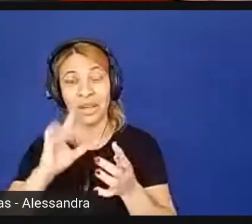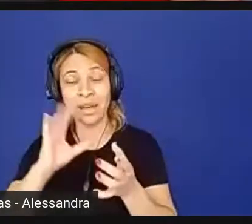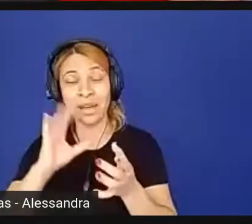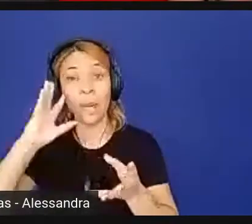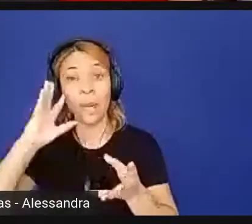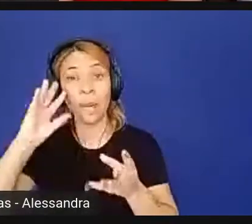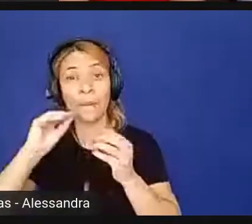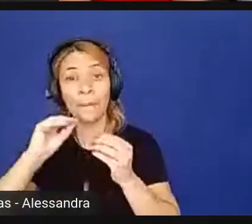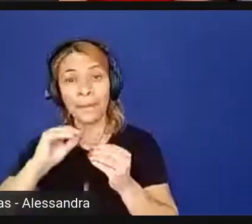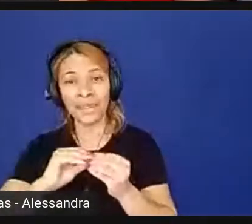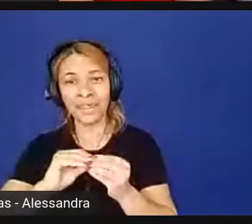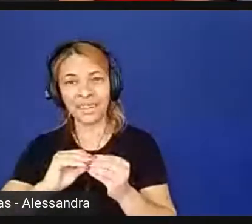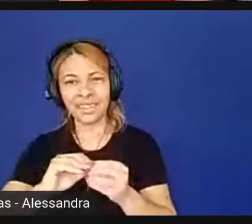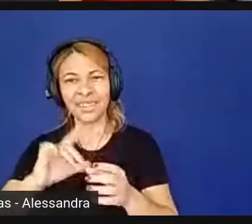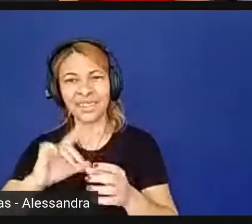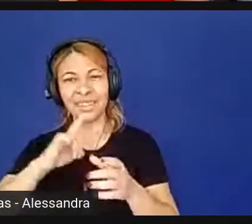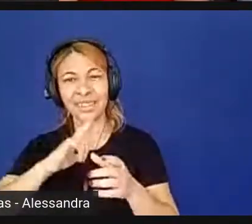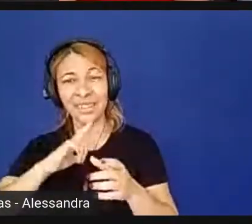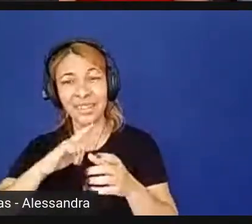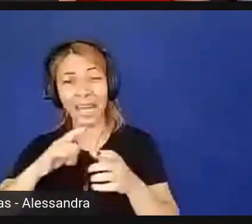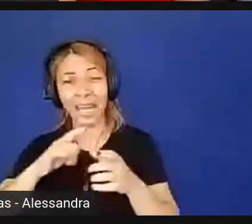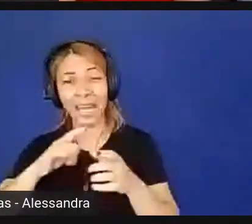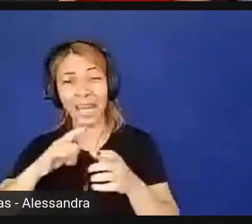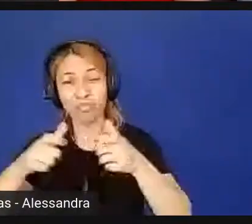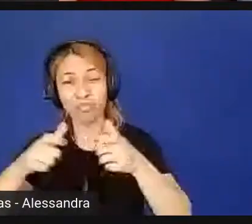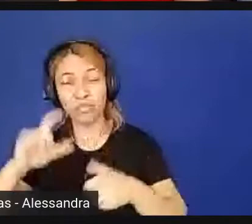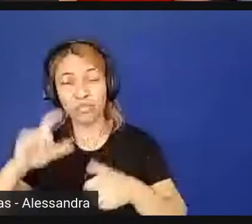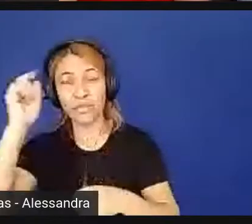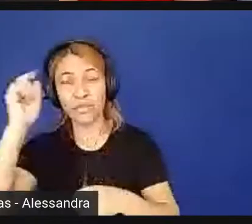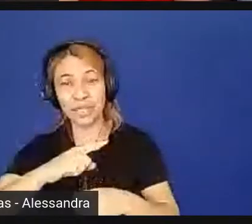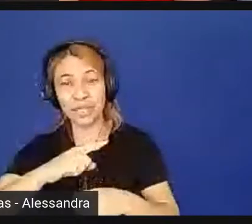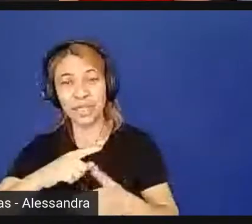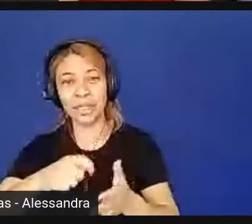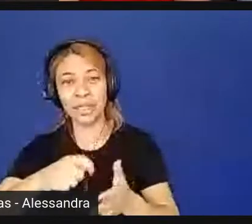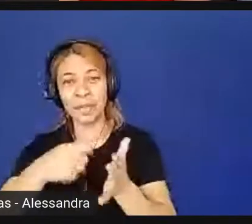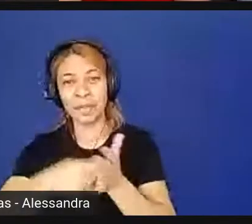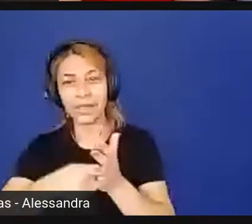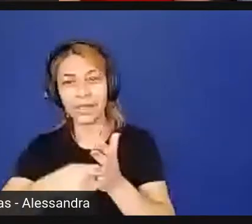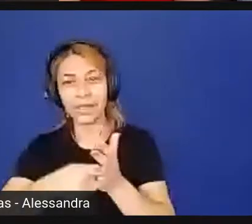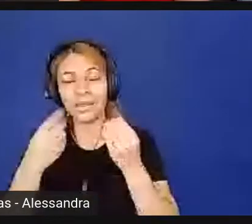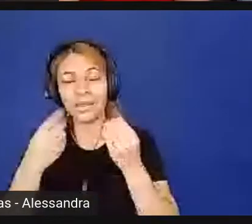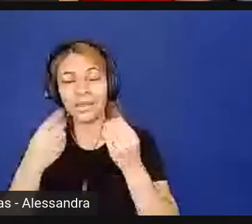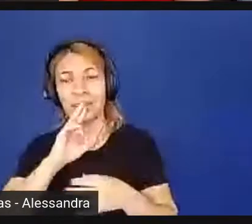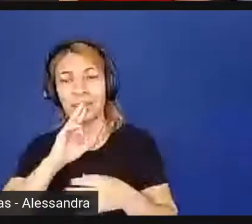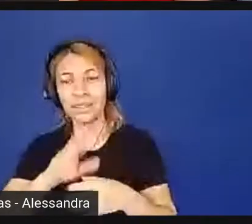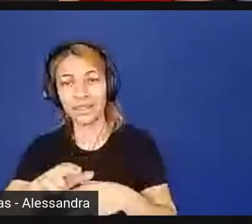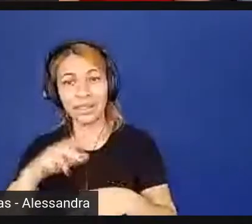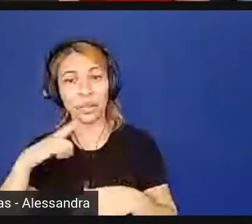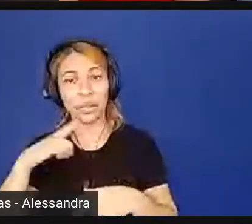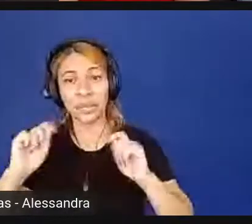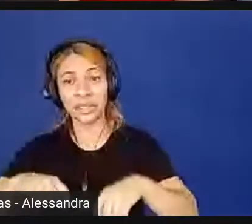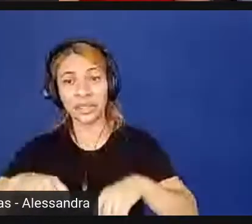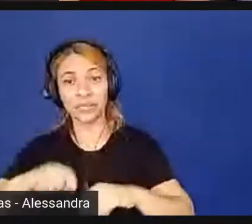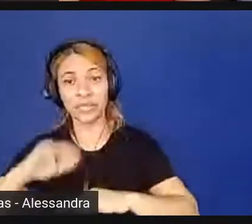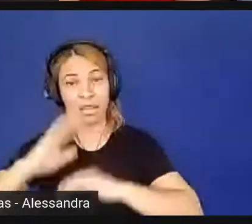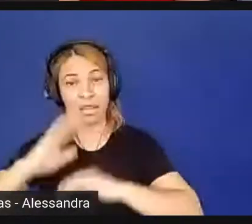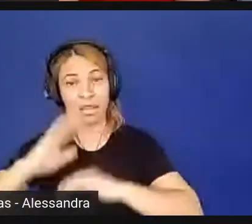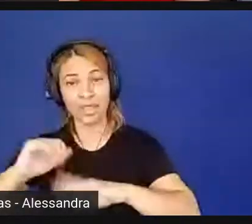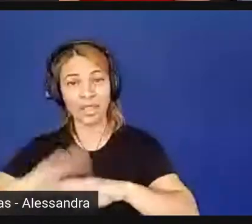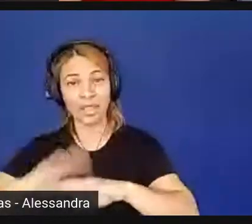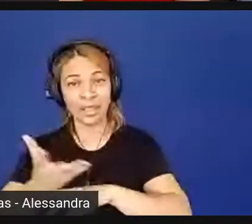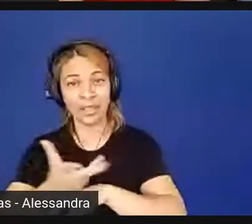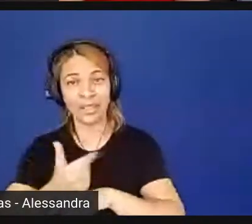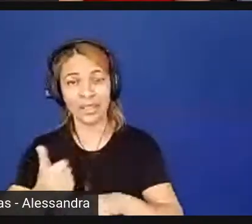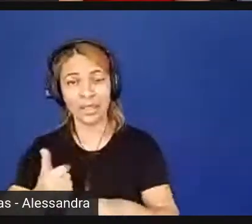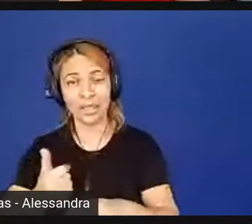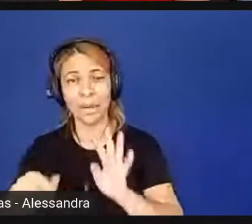existe um arcabouço já que me obriga a ter um programa de conformidade, como você falou, para entregar resultado, porque eu já tenho o princípio da eficiência e da economicidade. O próprio